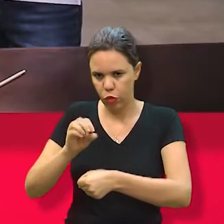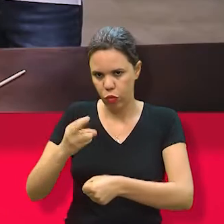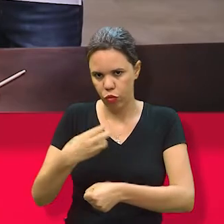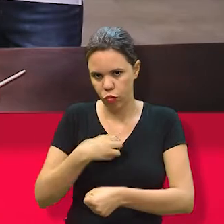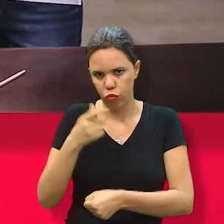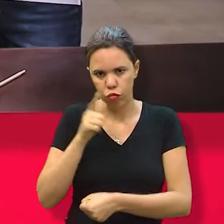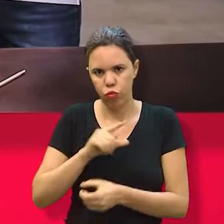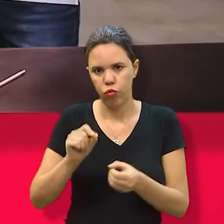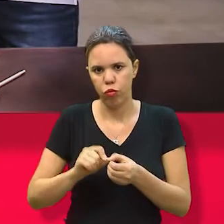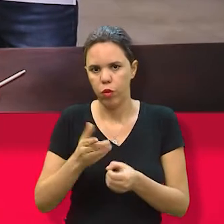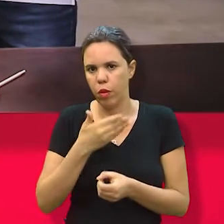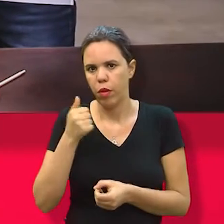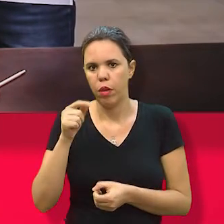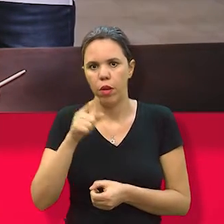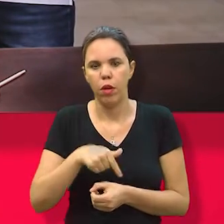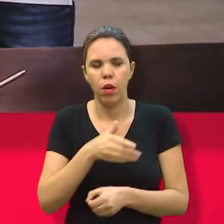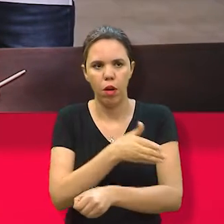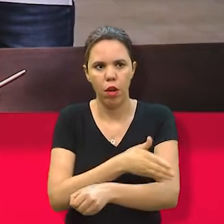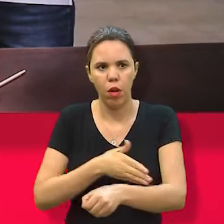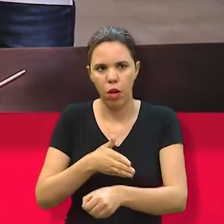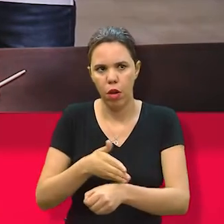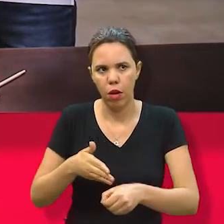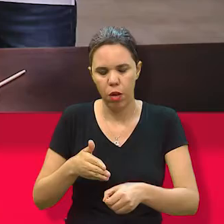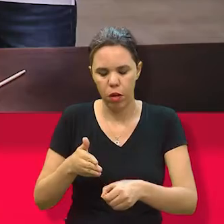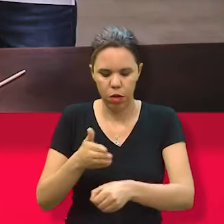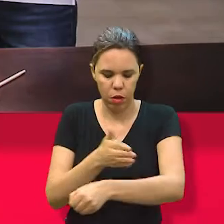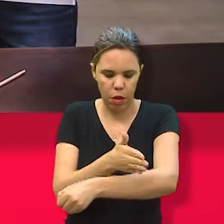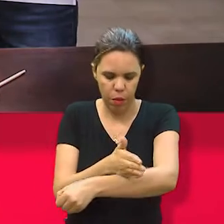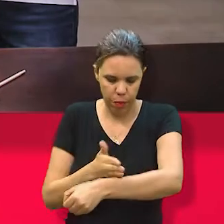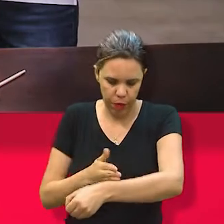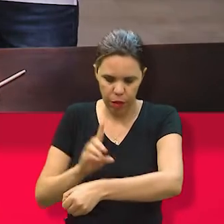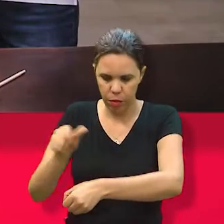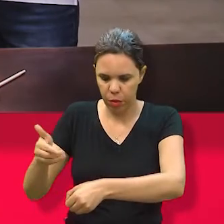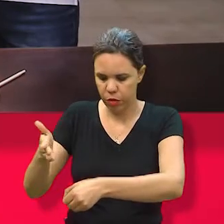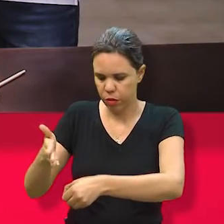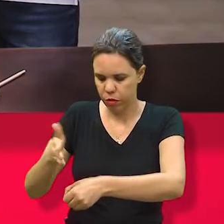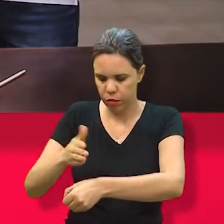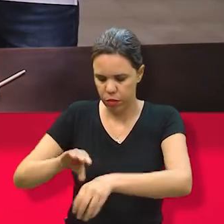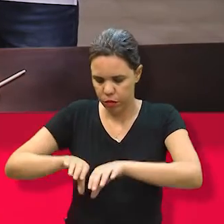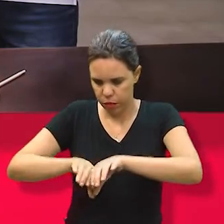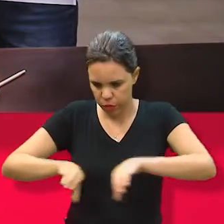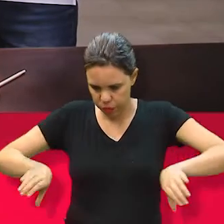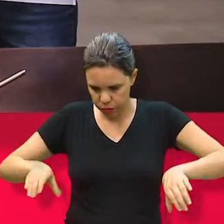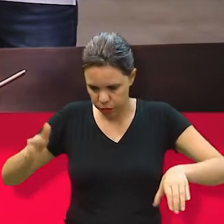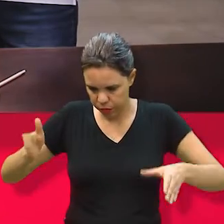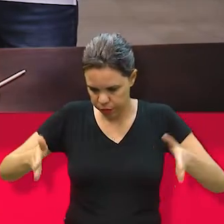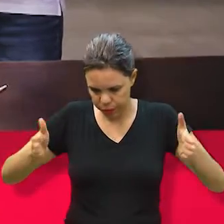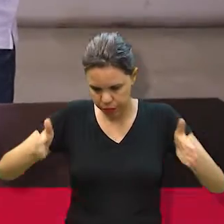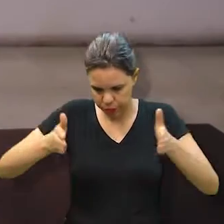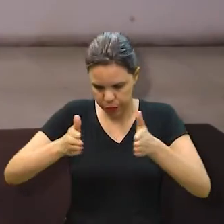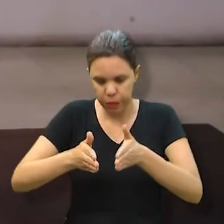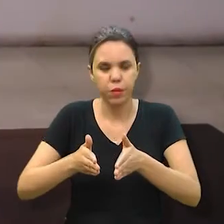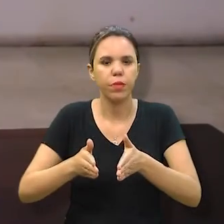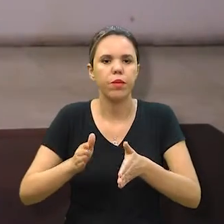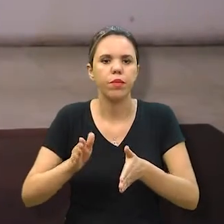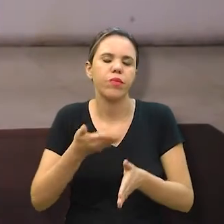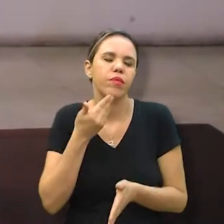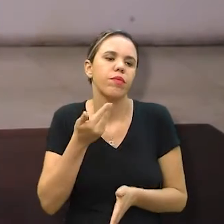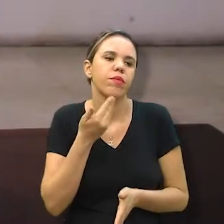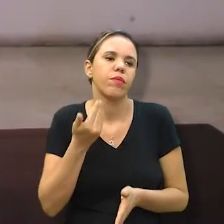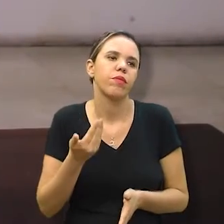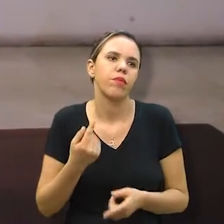sequência Mas a forma que eu consigo cortar melhor é cortando no meio depois meio E aí divido ele consigo dividir ele em oito pedaços